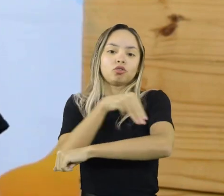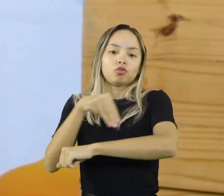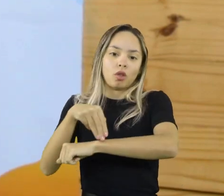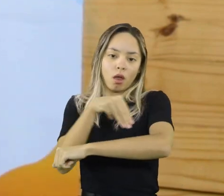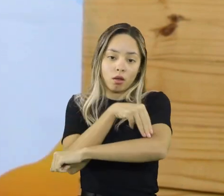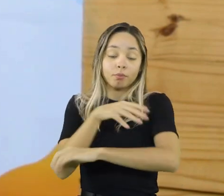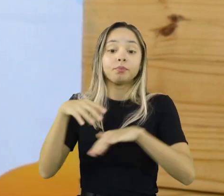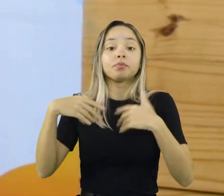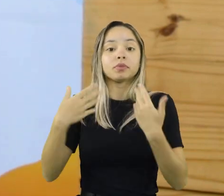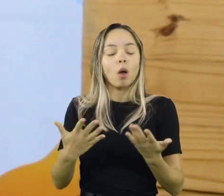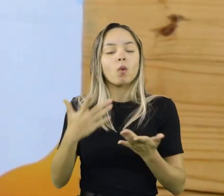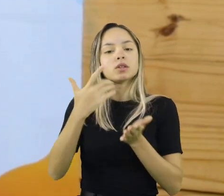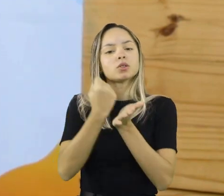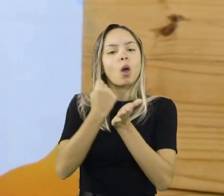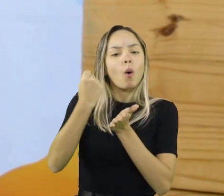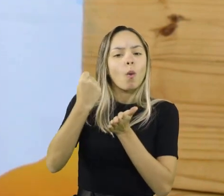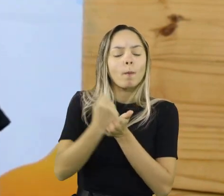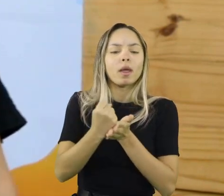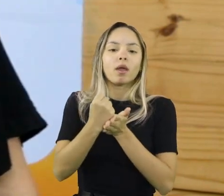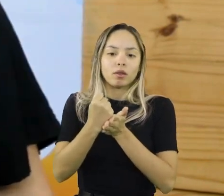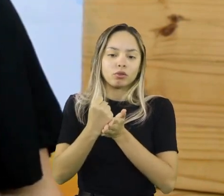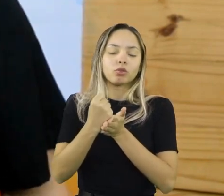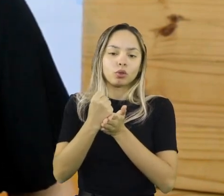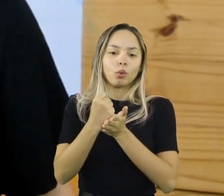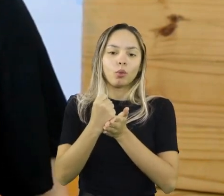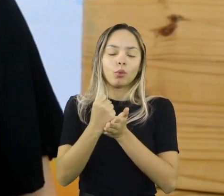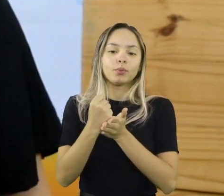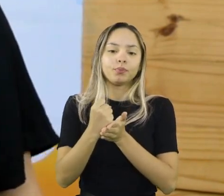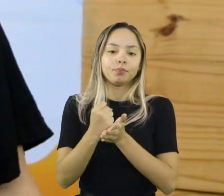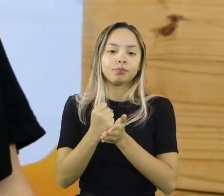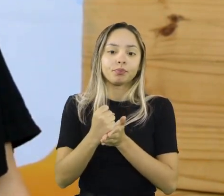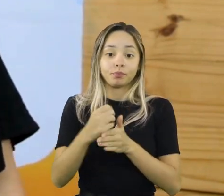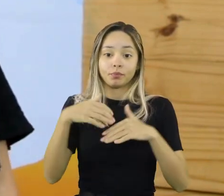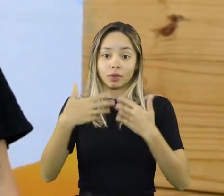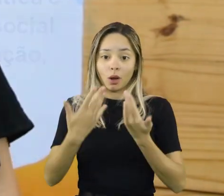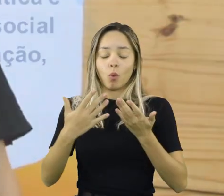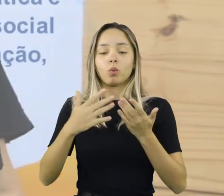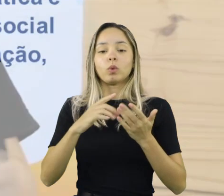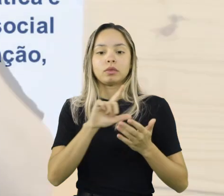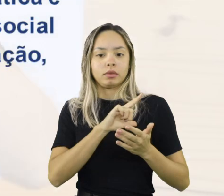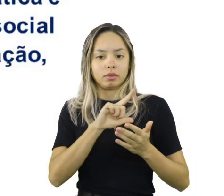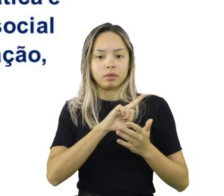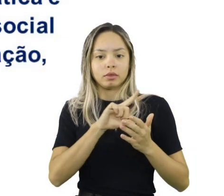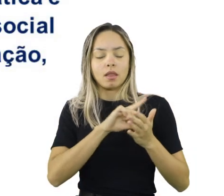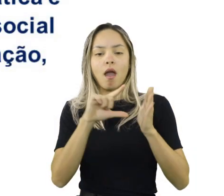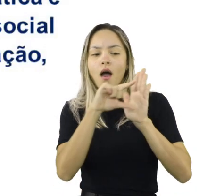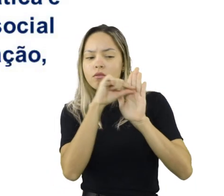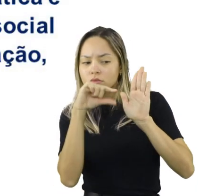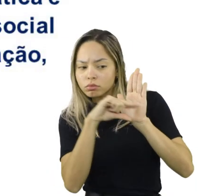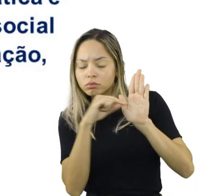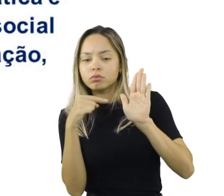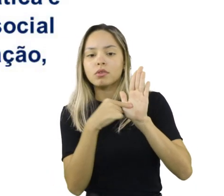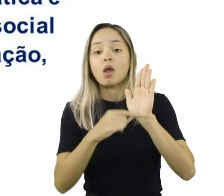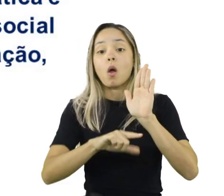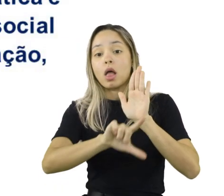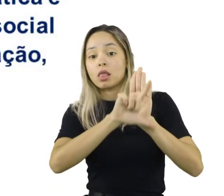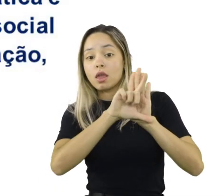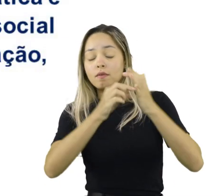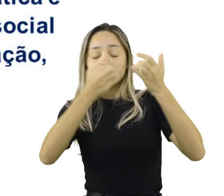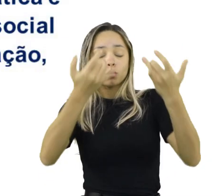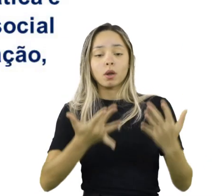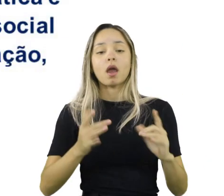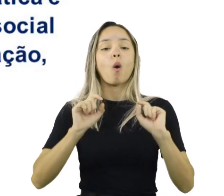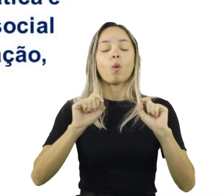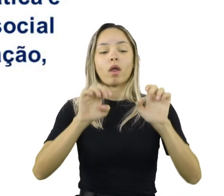esse documento, que é um norteador, ele, no seu artigo 1º, a lei ela vai determinar que a